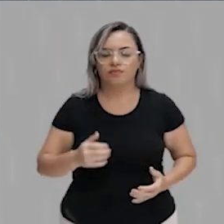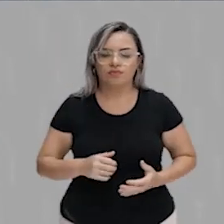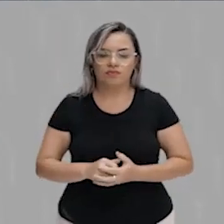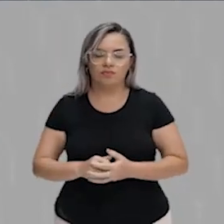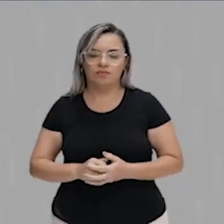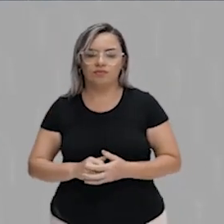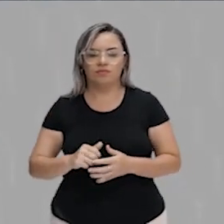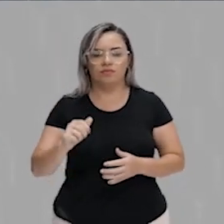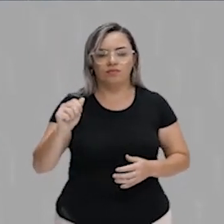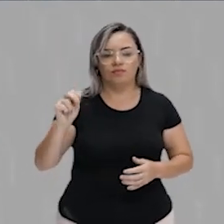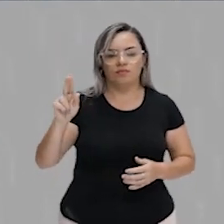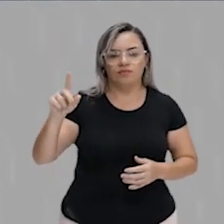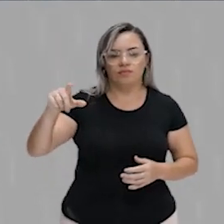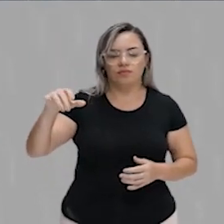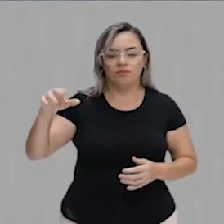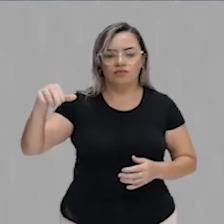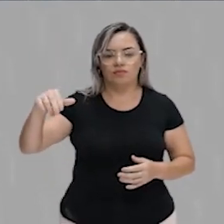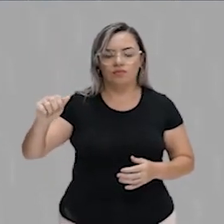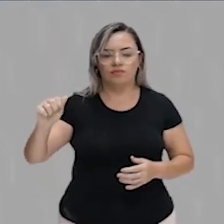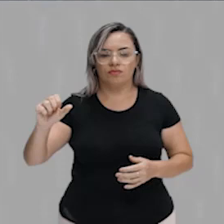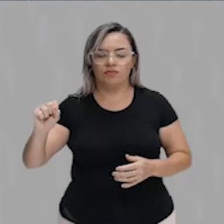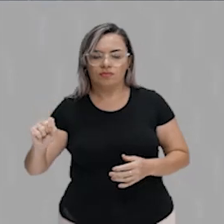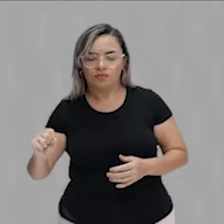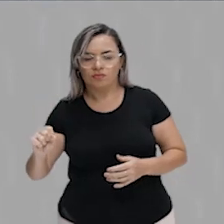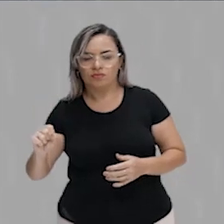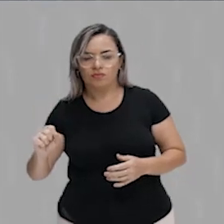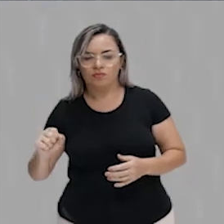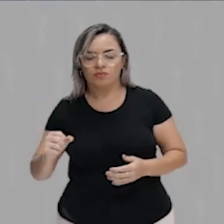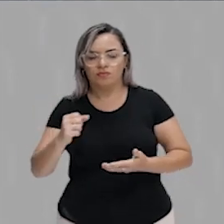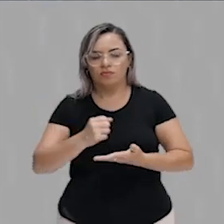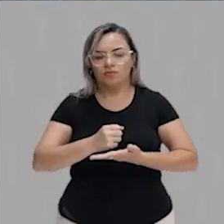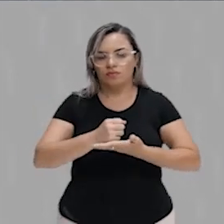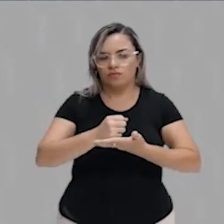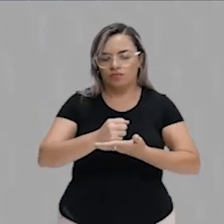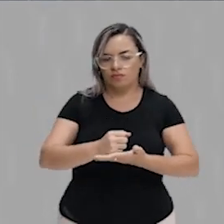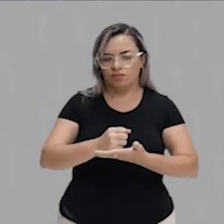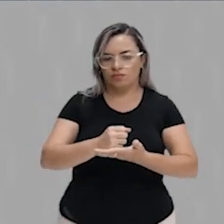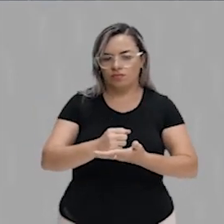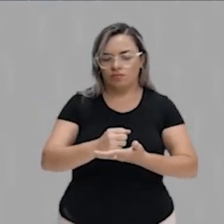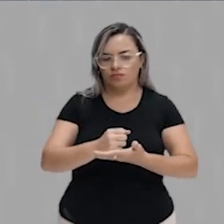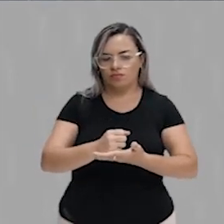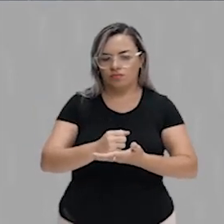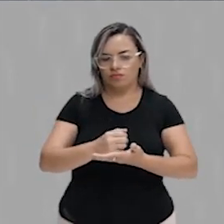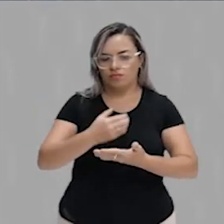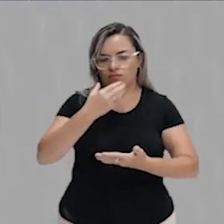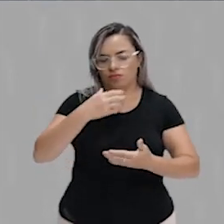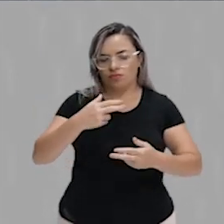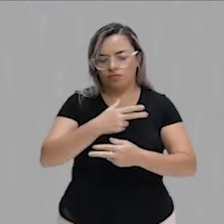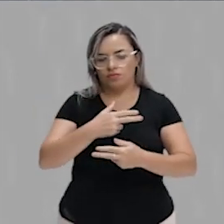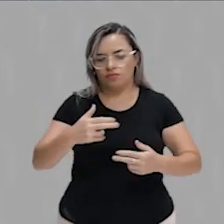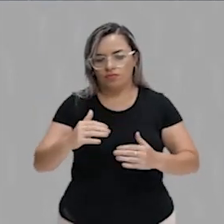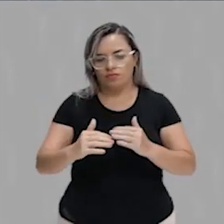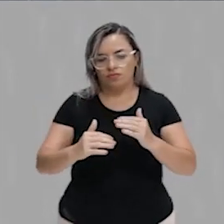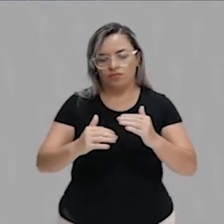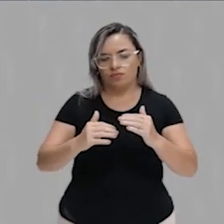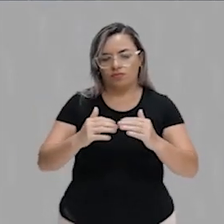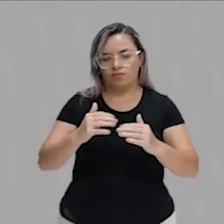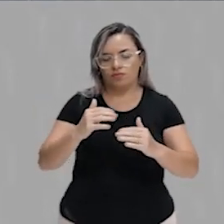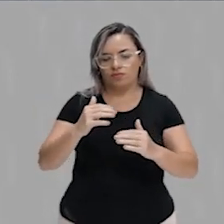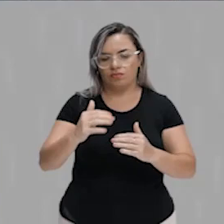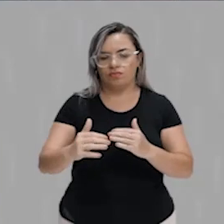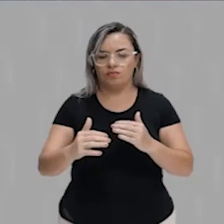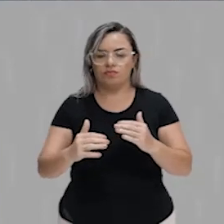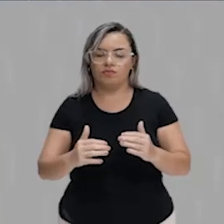as auxinas também ajudam no desenvolvimento de frutos. Então, eu tenho aqui ó, o desenvolvimento normal